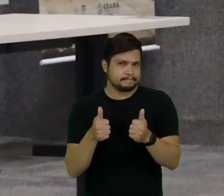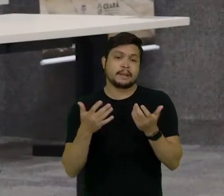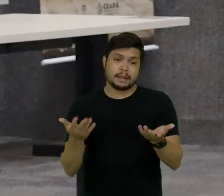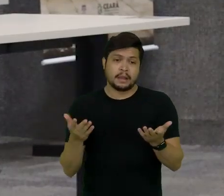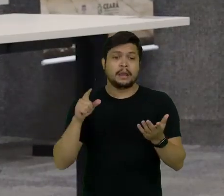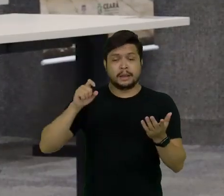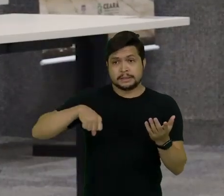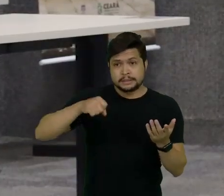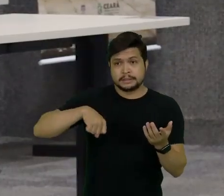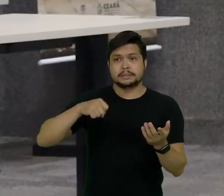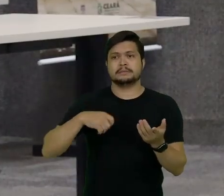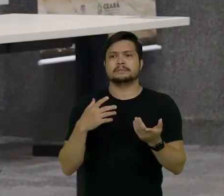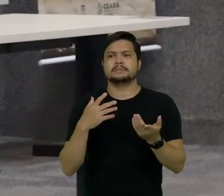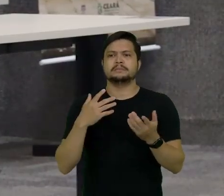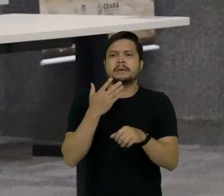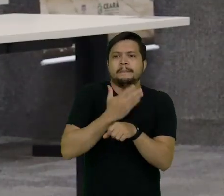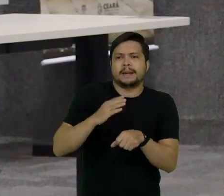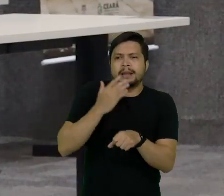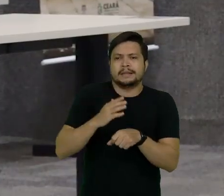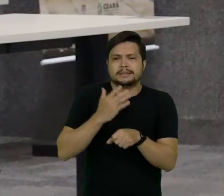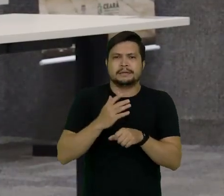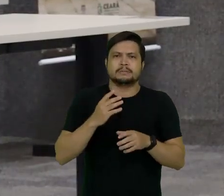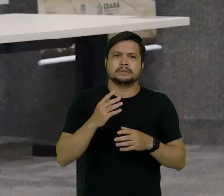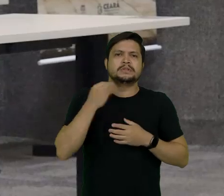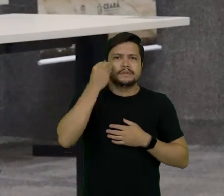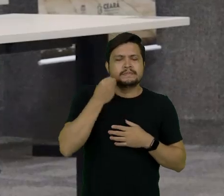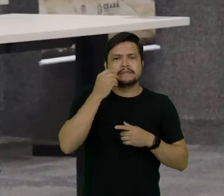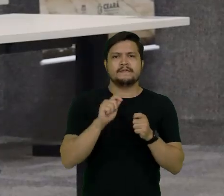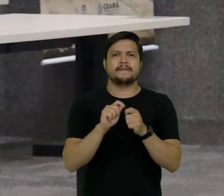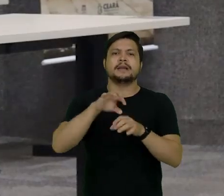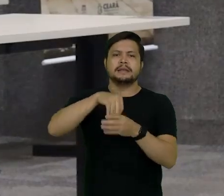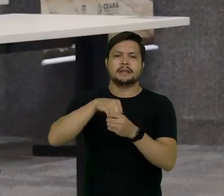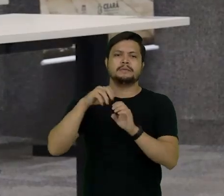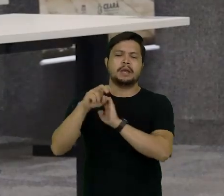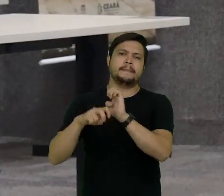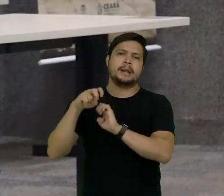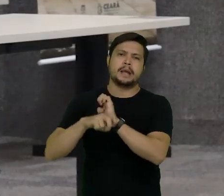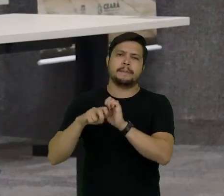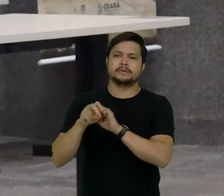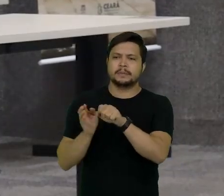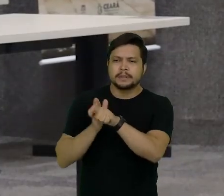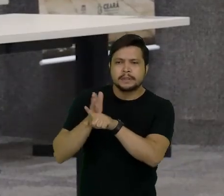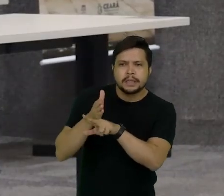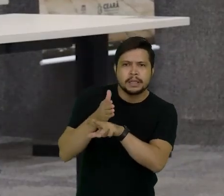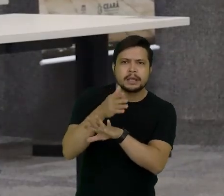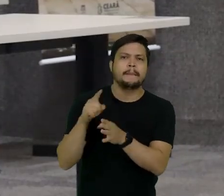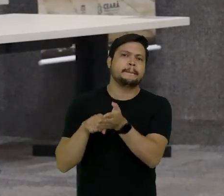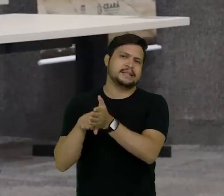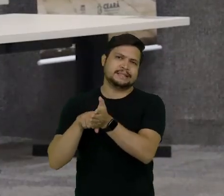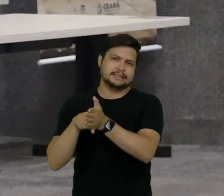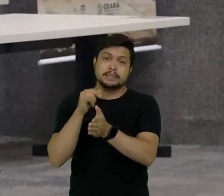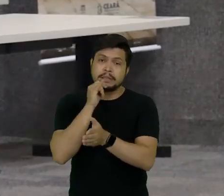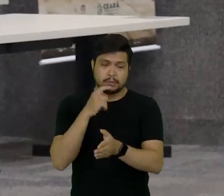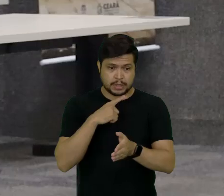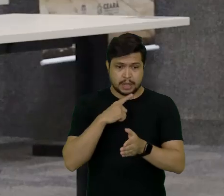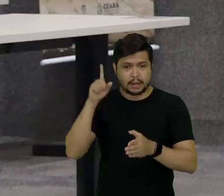as nossas competências, que é um exercício que a gente faz na Embrapa do negócio das linhas de pesquisa. É assim, tem coisas que tem que acabar.